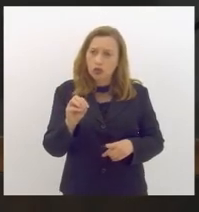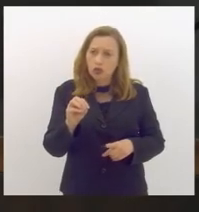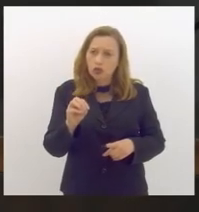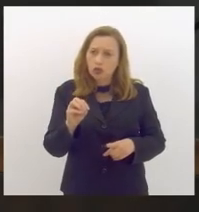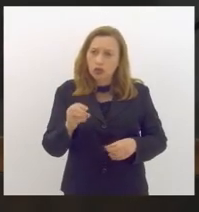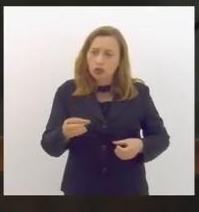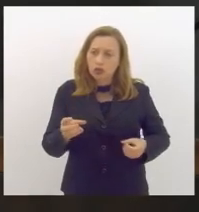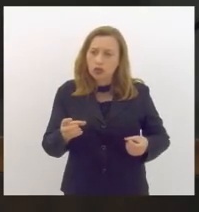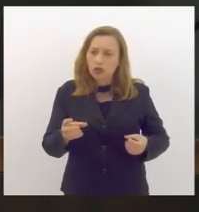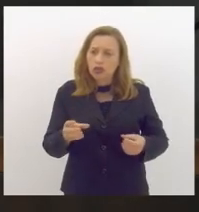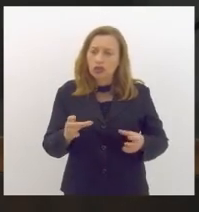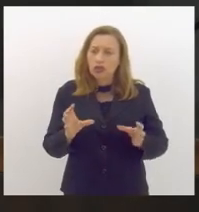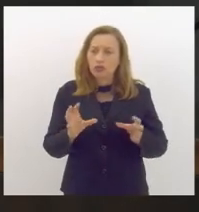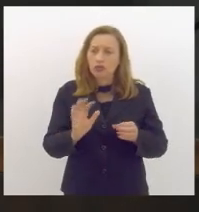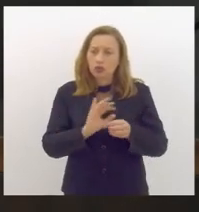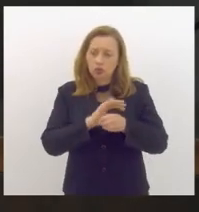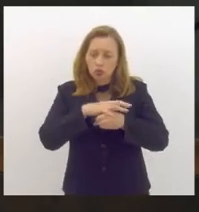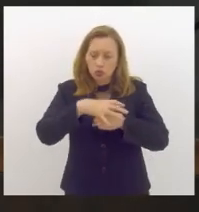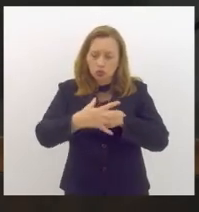de uma capa, né,